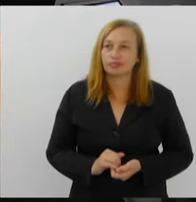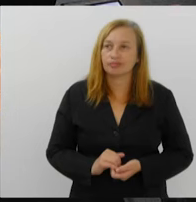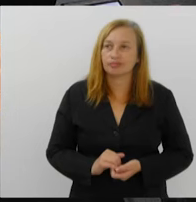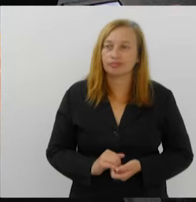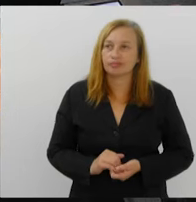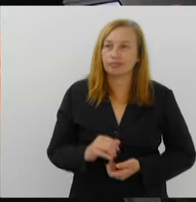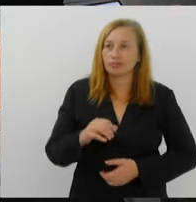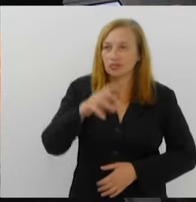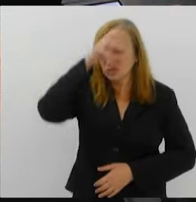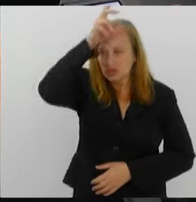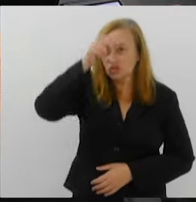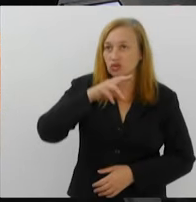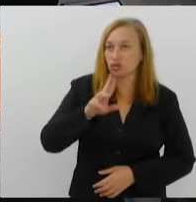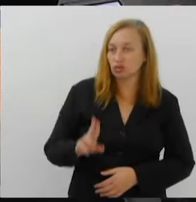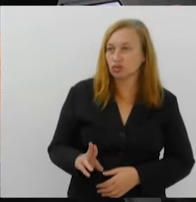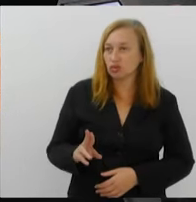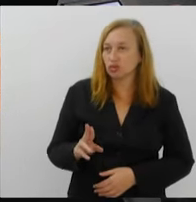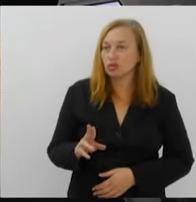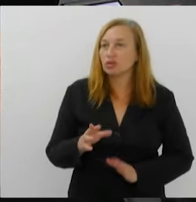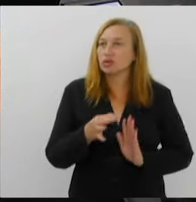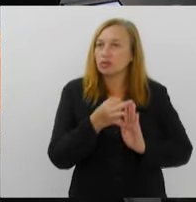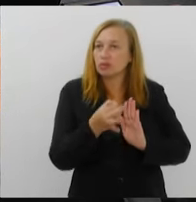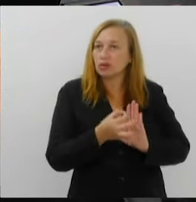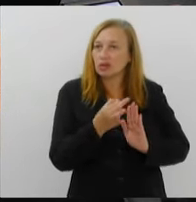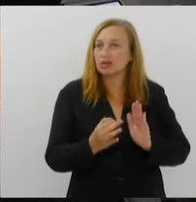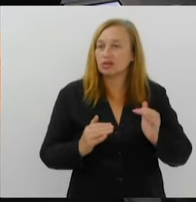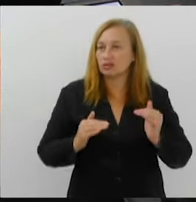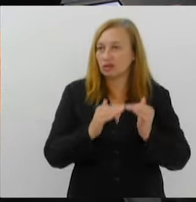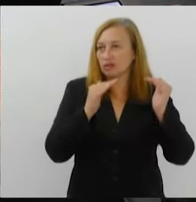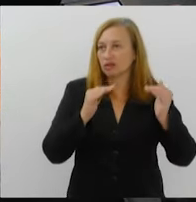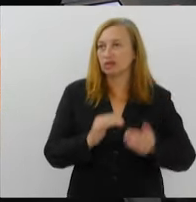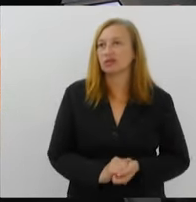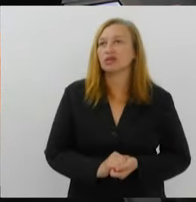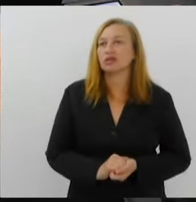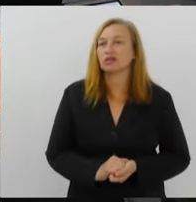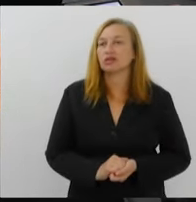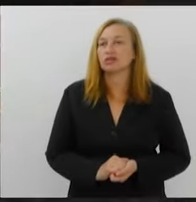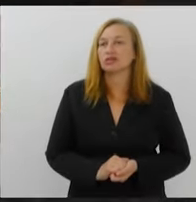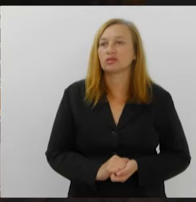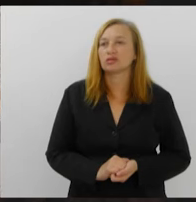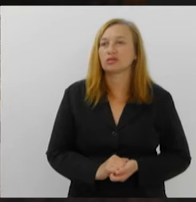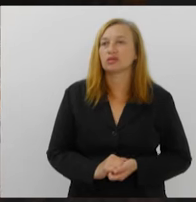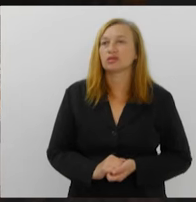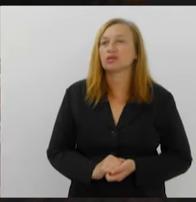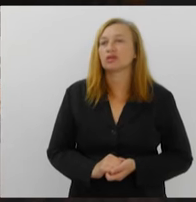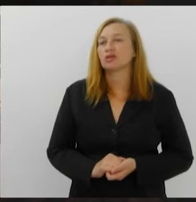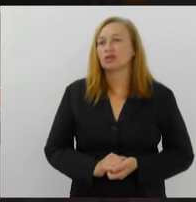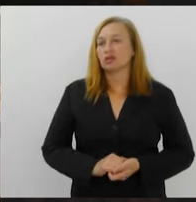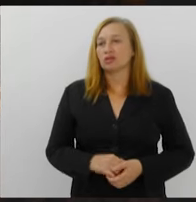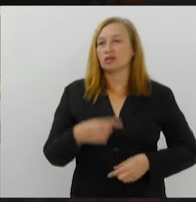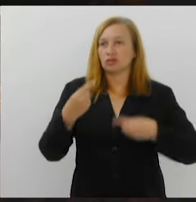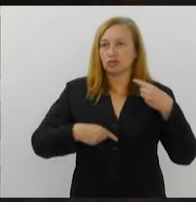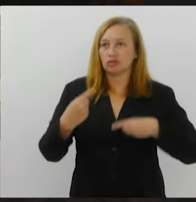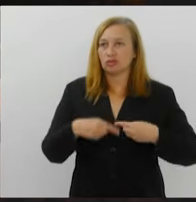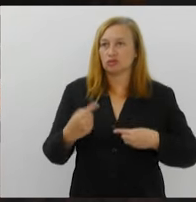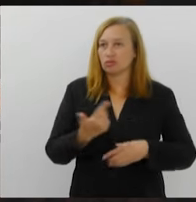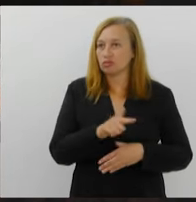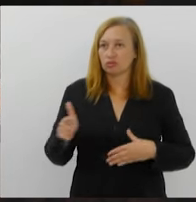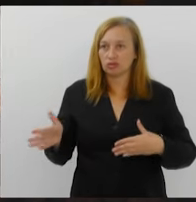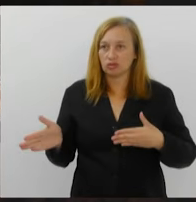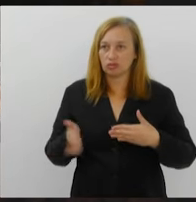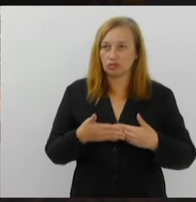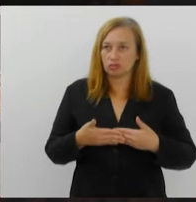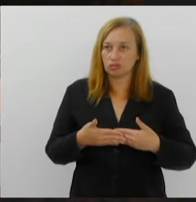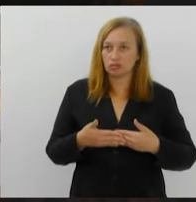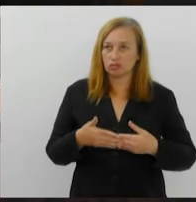Tia Ju, o parecer é favorável. Com o parecer emitido, em discussão. Não havendo quem